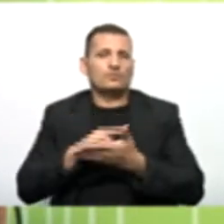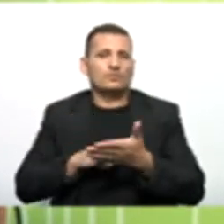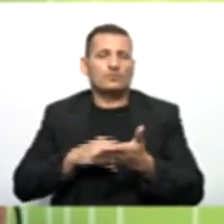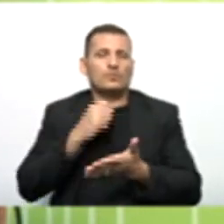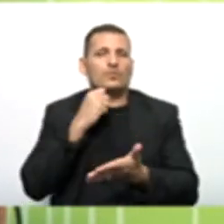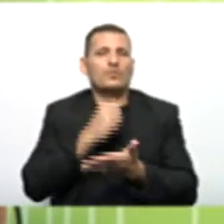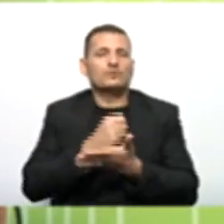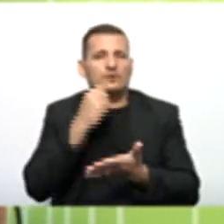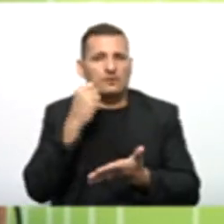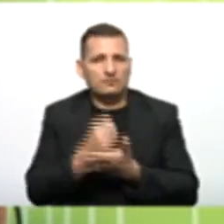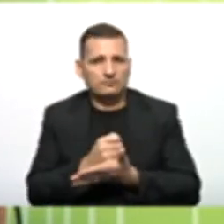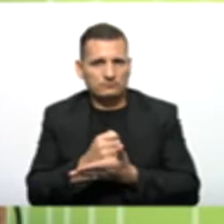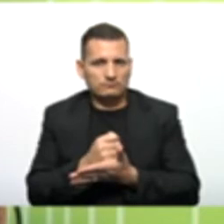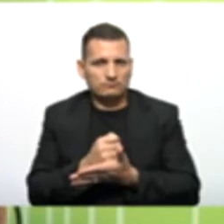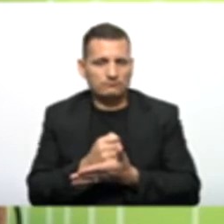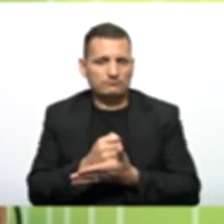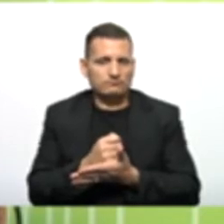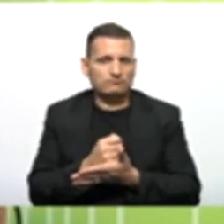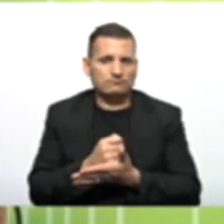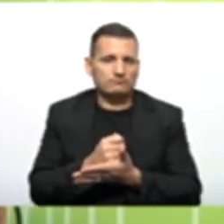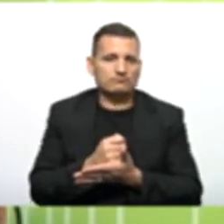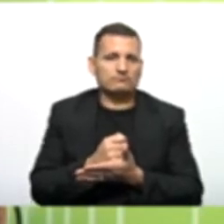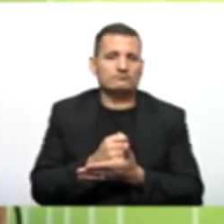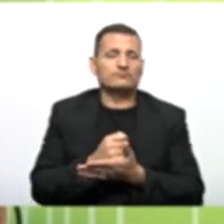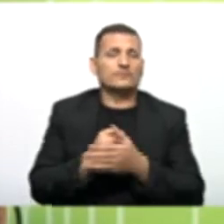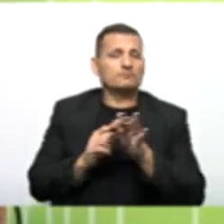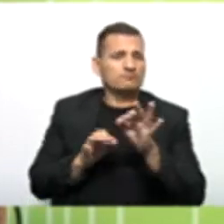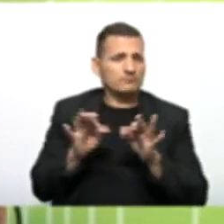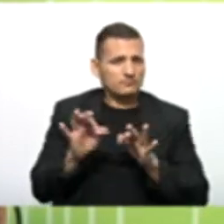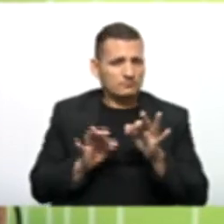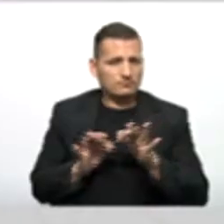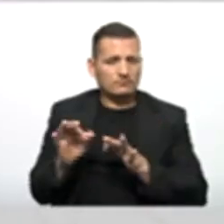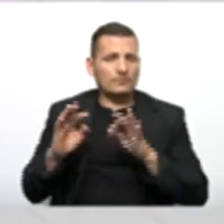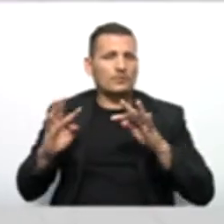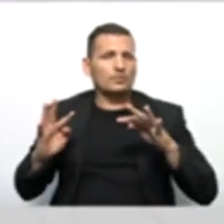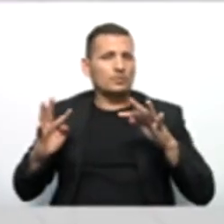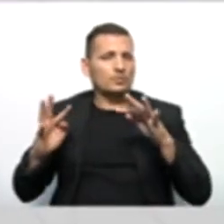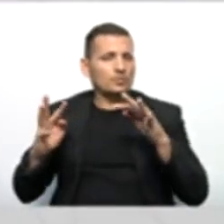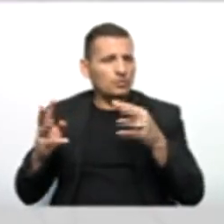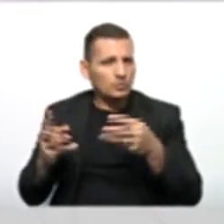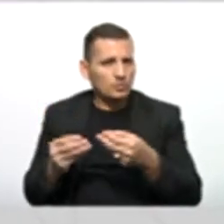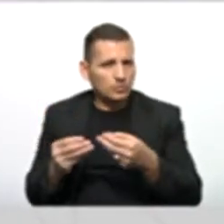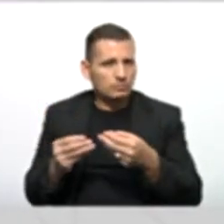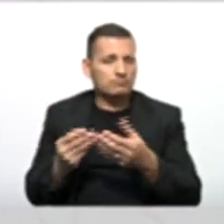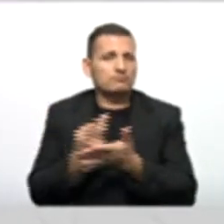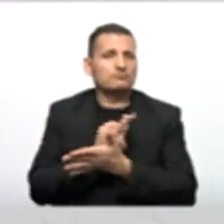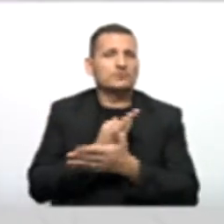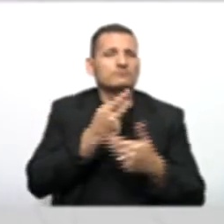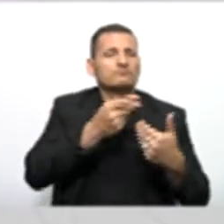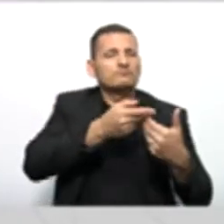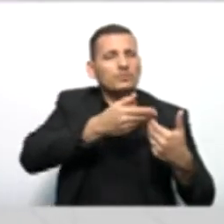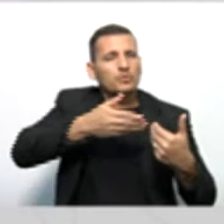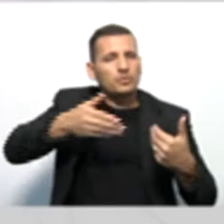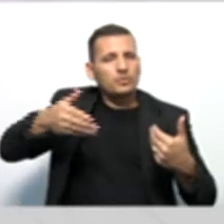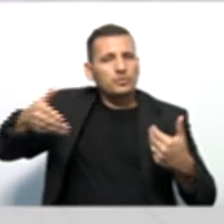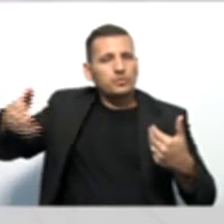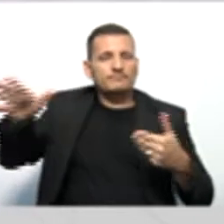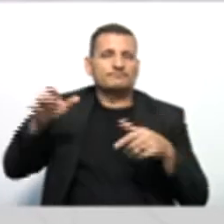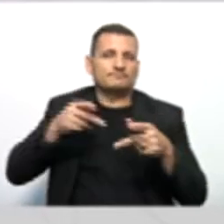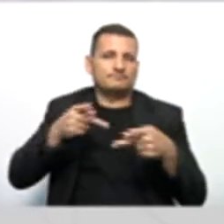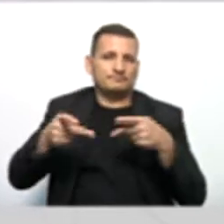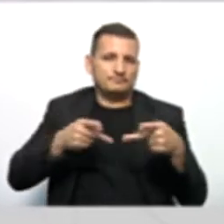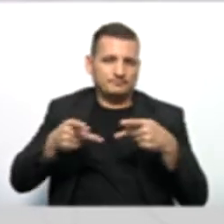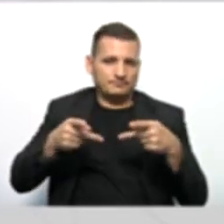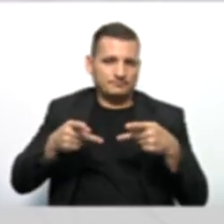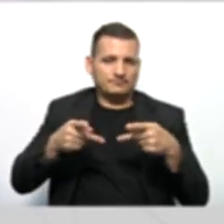firmar, e aqui a gente vai planejar simplesmente tudo o que vai acontecer ao longo do quê? Da execução do